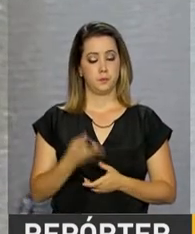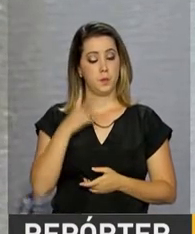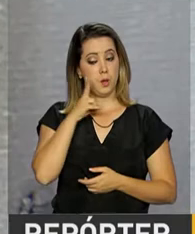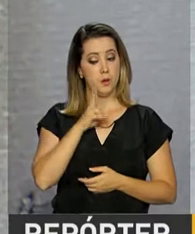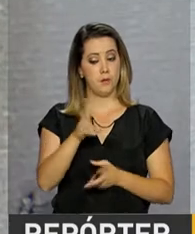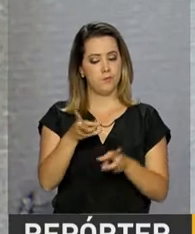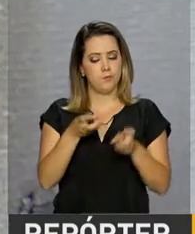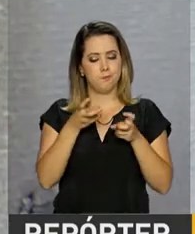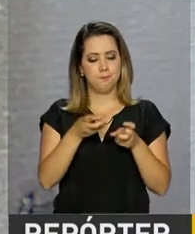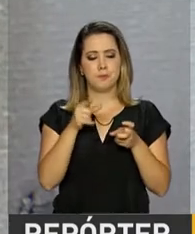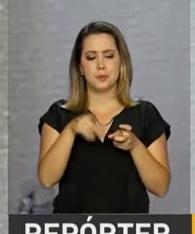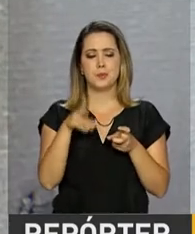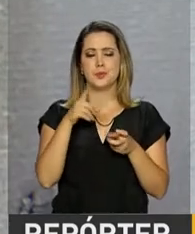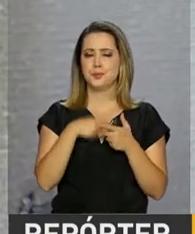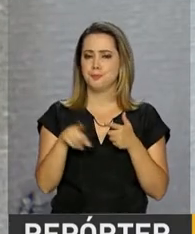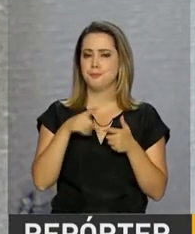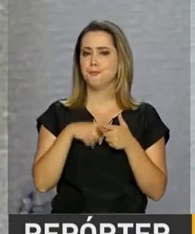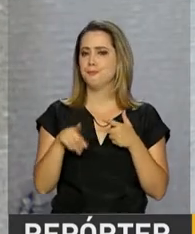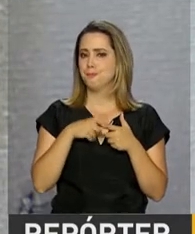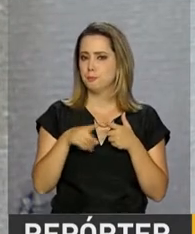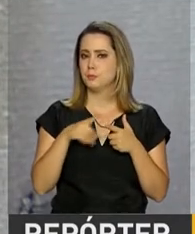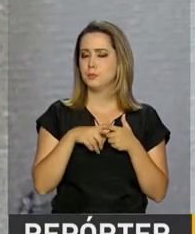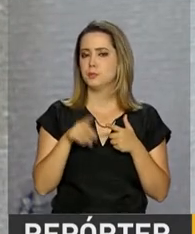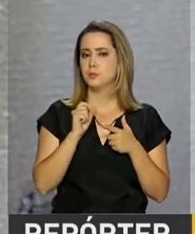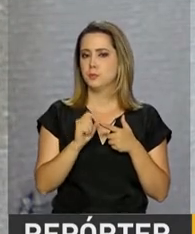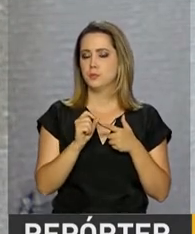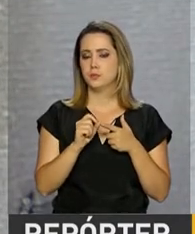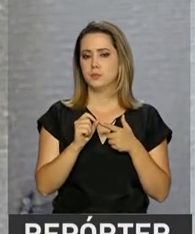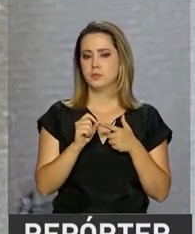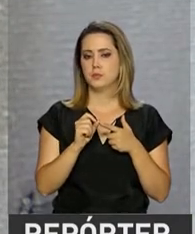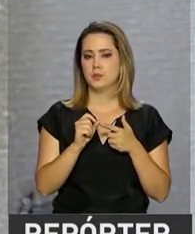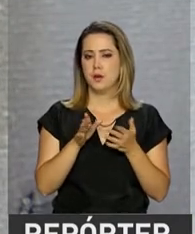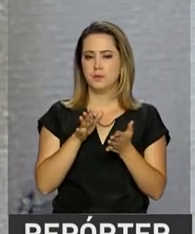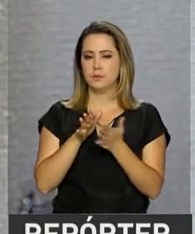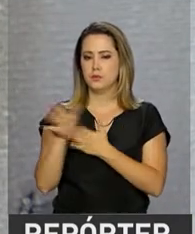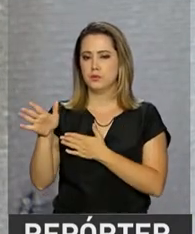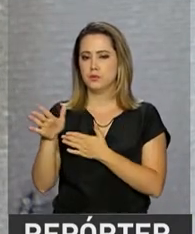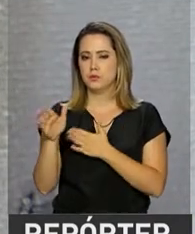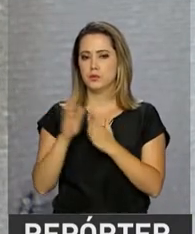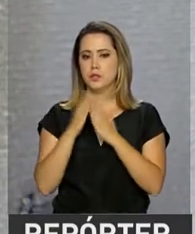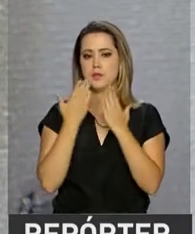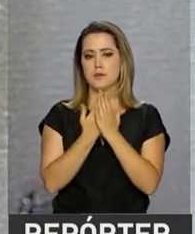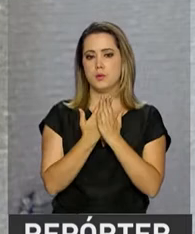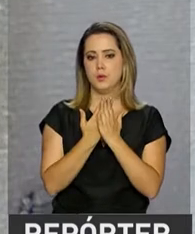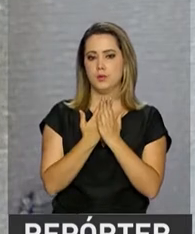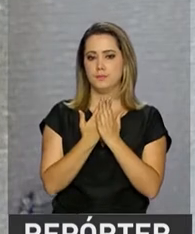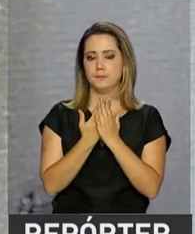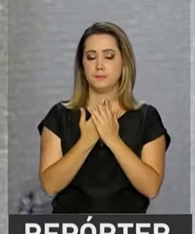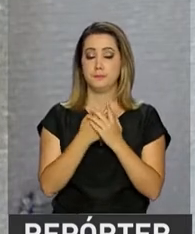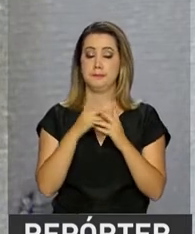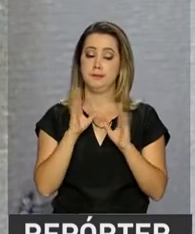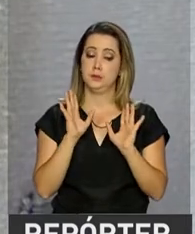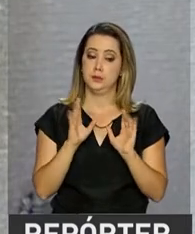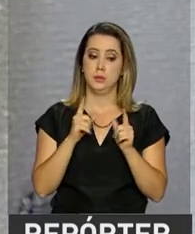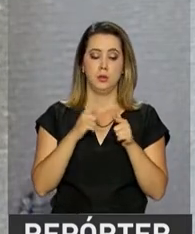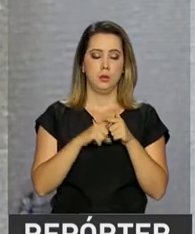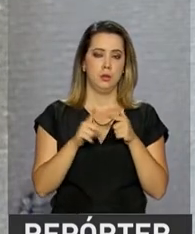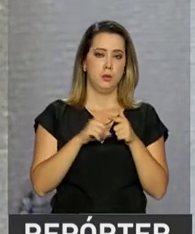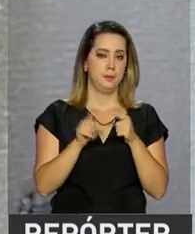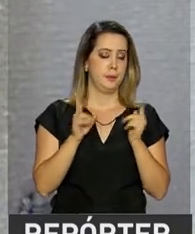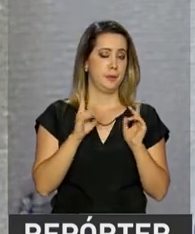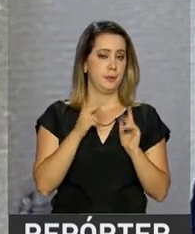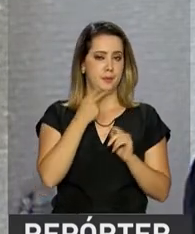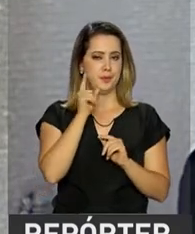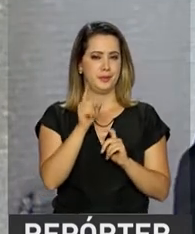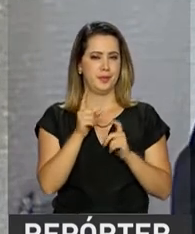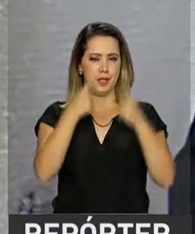com problemas com relação à evasão escolar, problemas relacionados